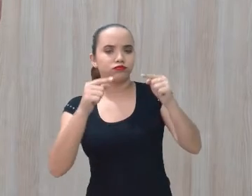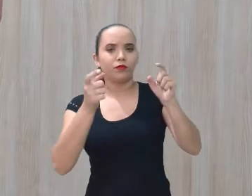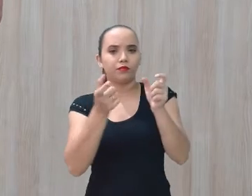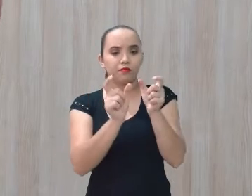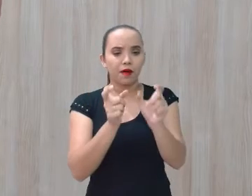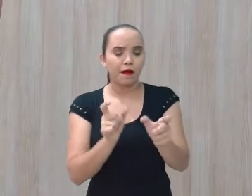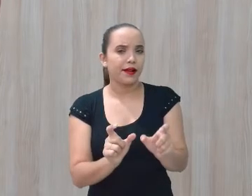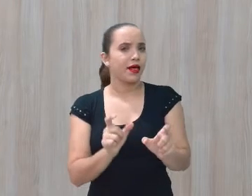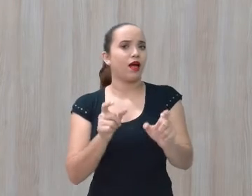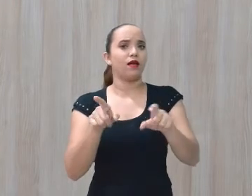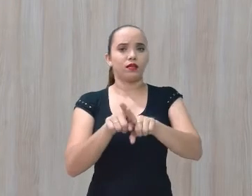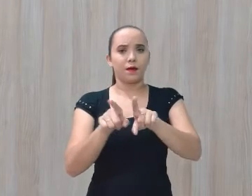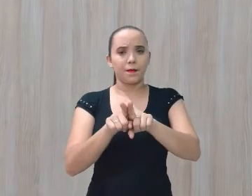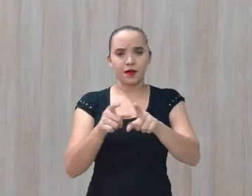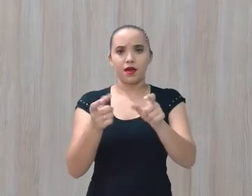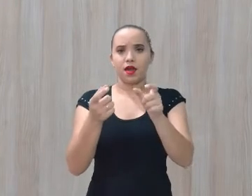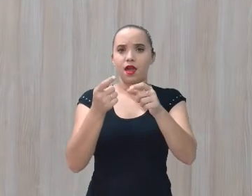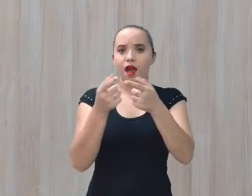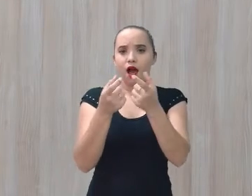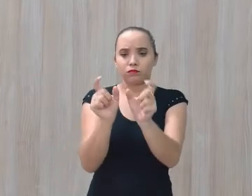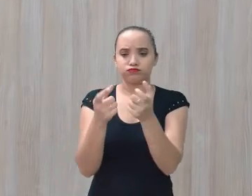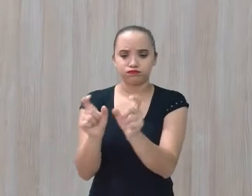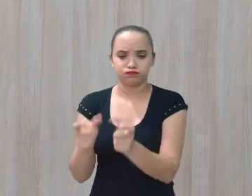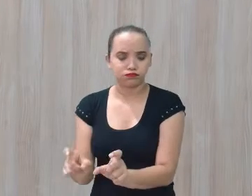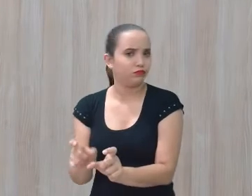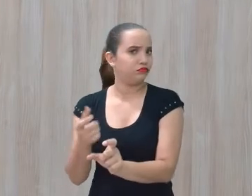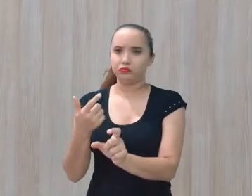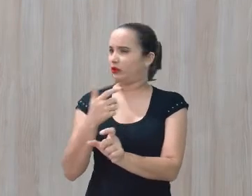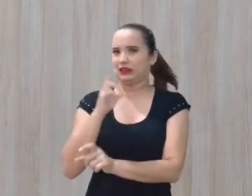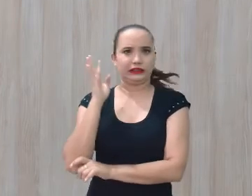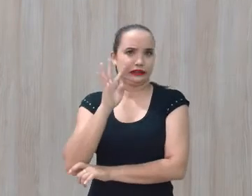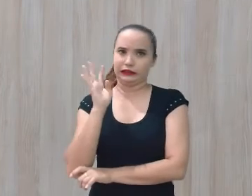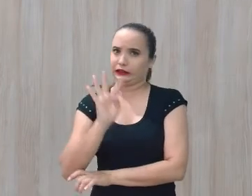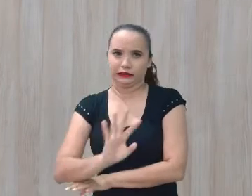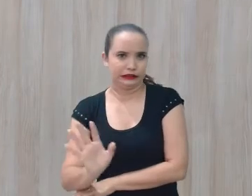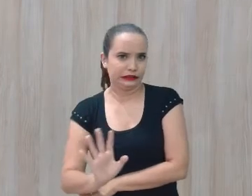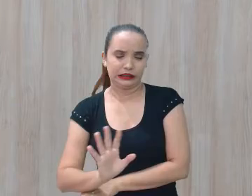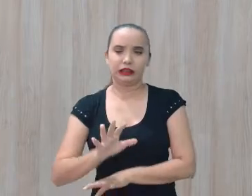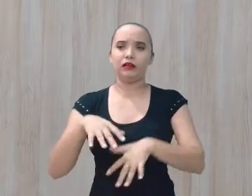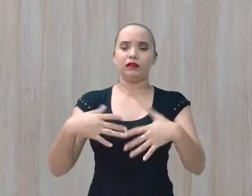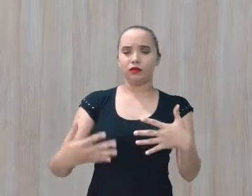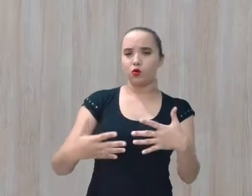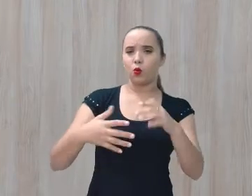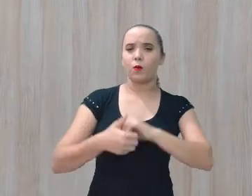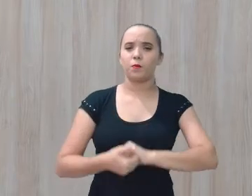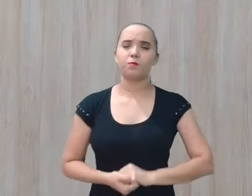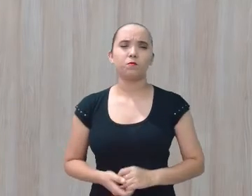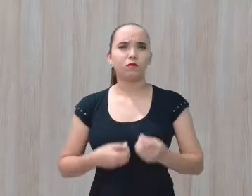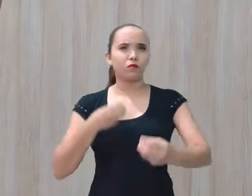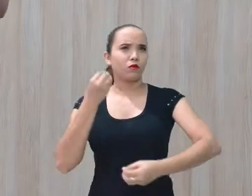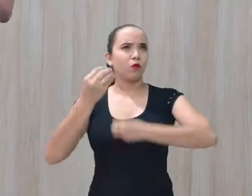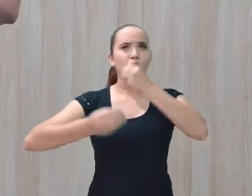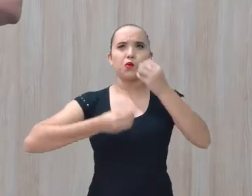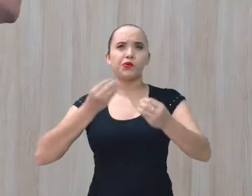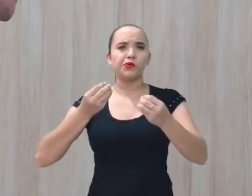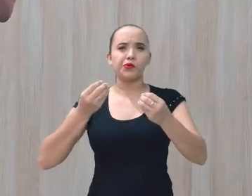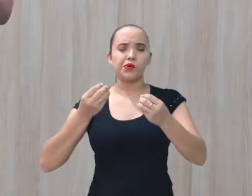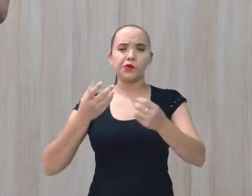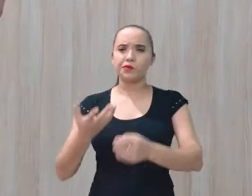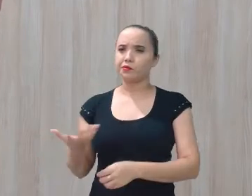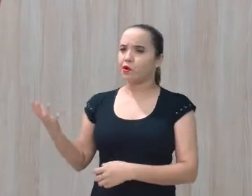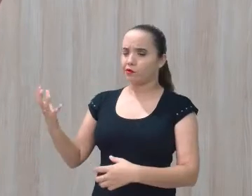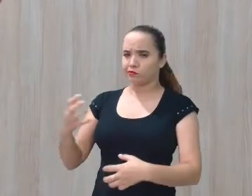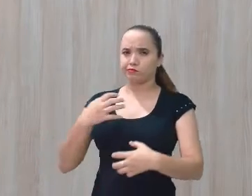legal. Então, e aí? Qual é a função, né? Qual o humor dessa